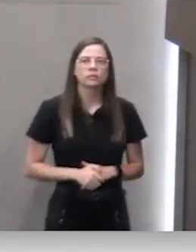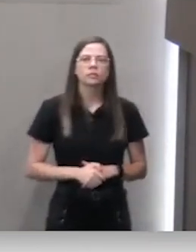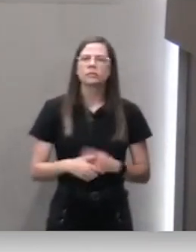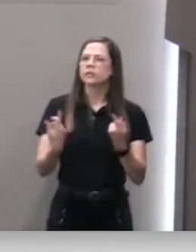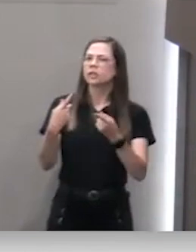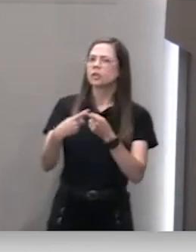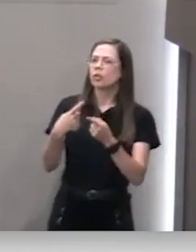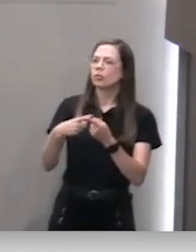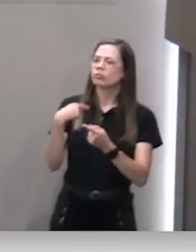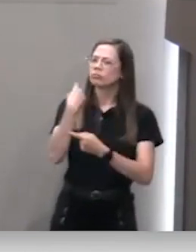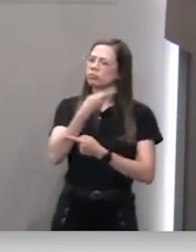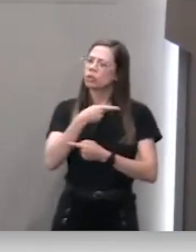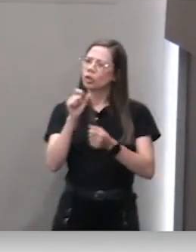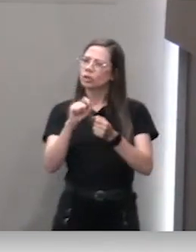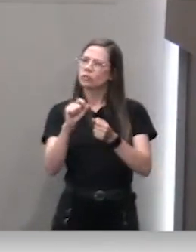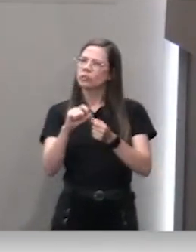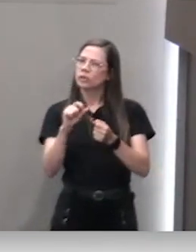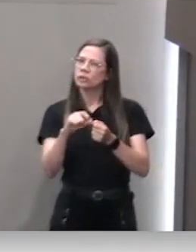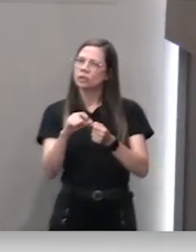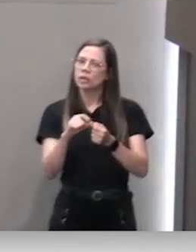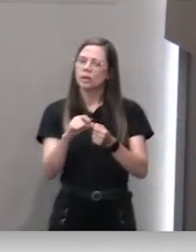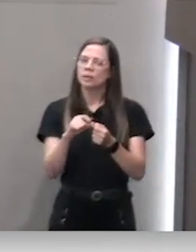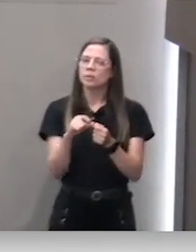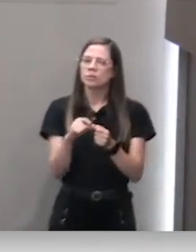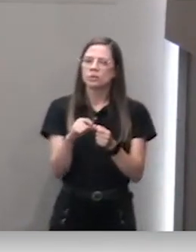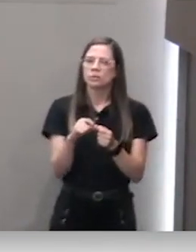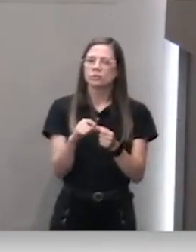Por que fizemos